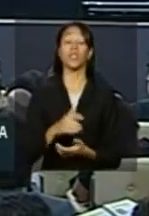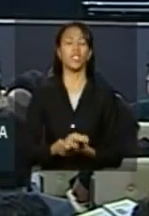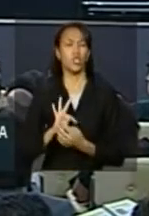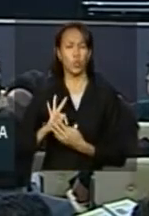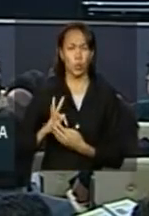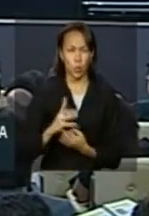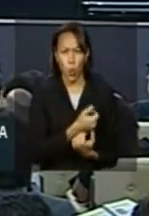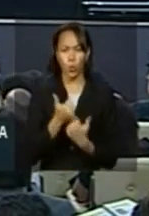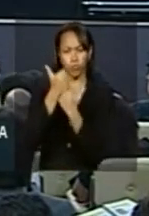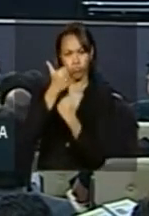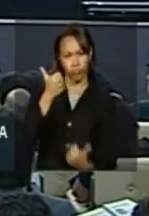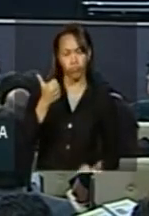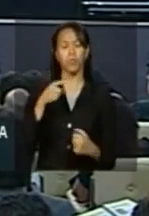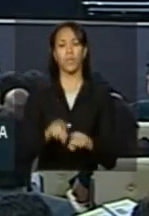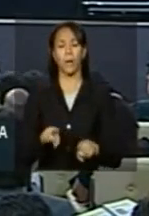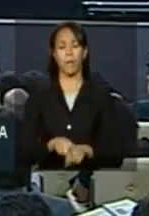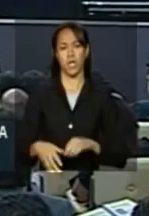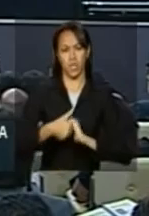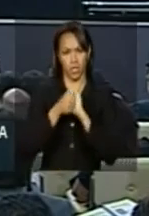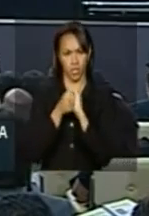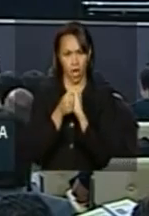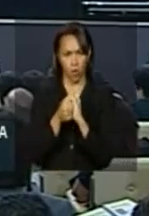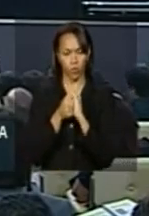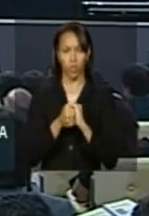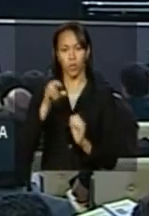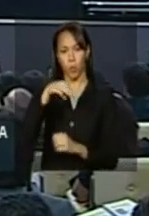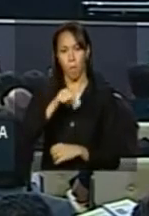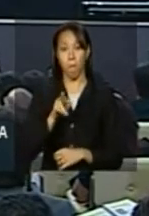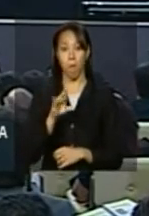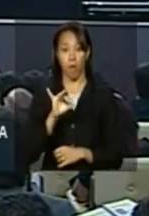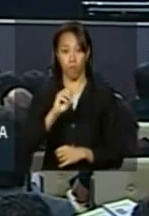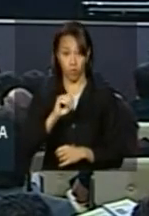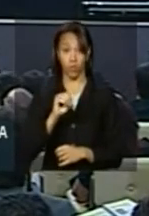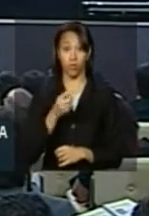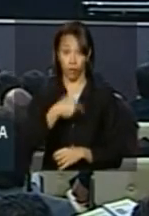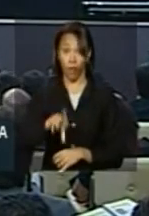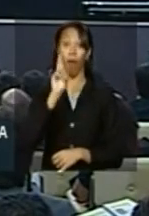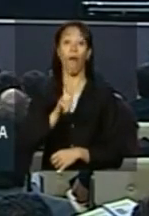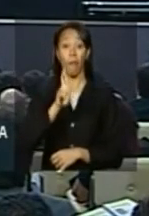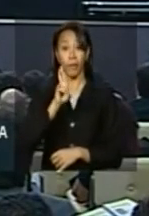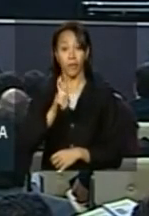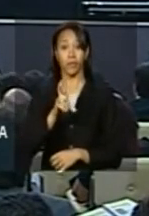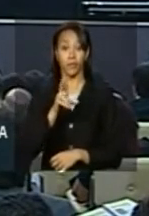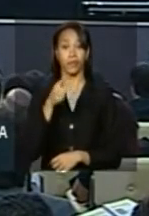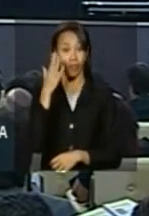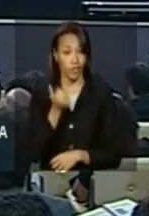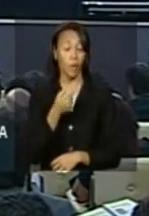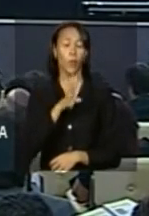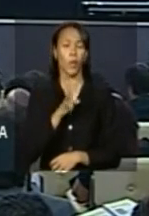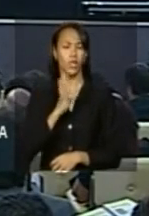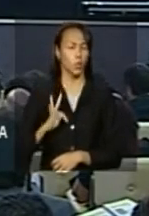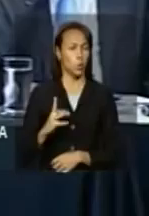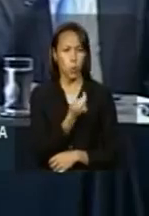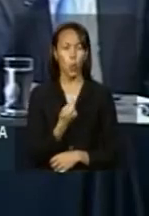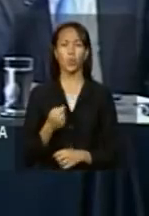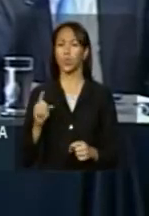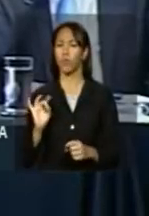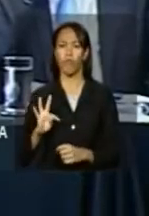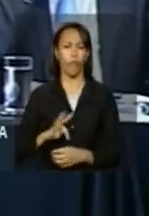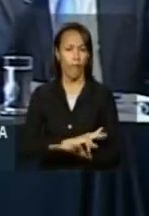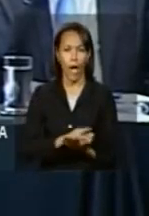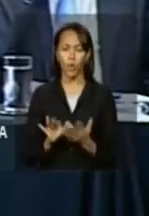e saudando, como sempre, o Maurício Muniz aqui, que representa, que conduz esse trabalho todo, com todas as equipes.